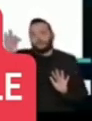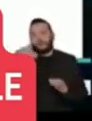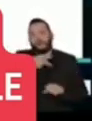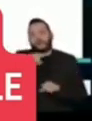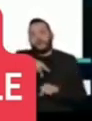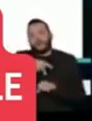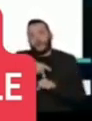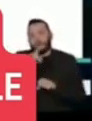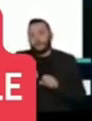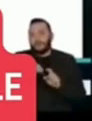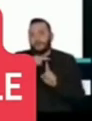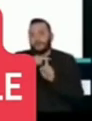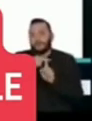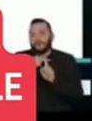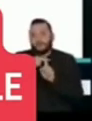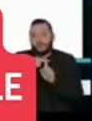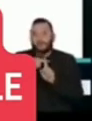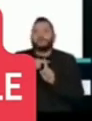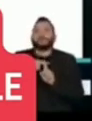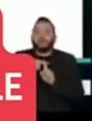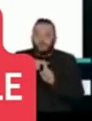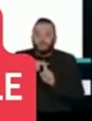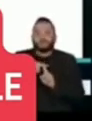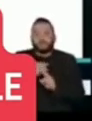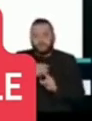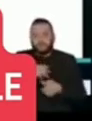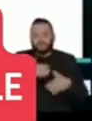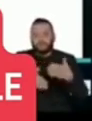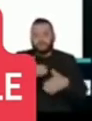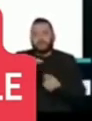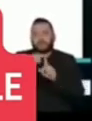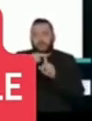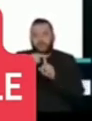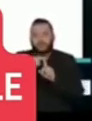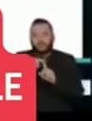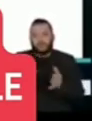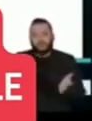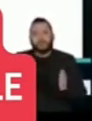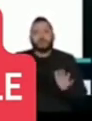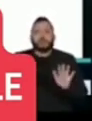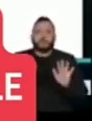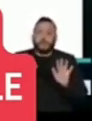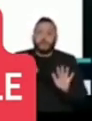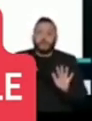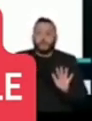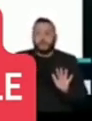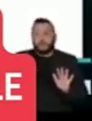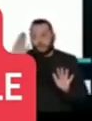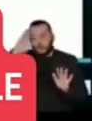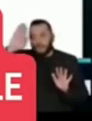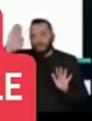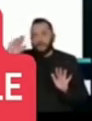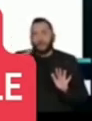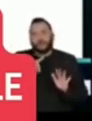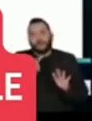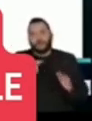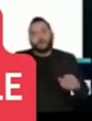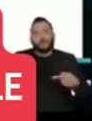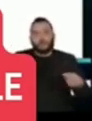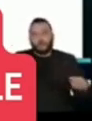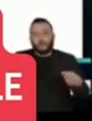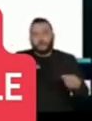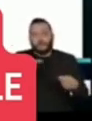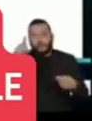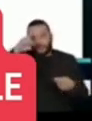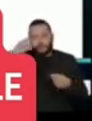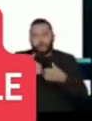nação poderá se desencadear de forma positiva, apesar de ser o principal conflito que deveremos ter